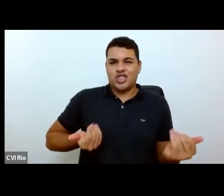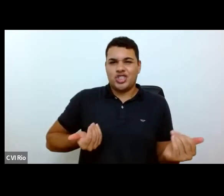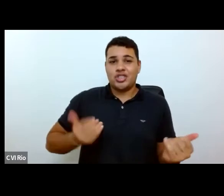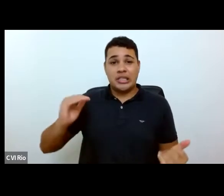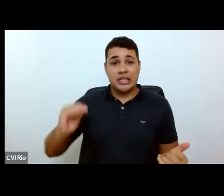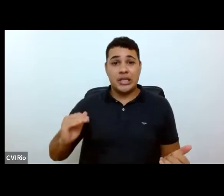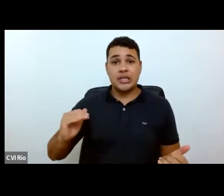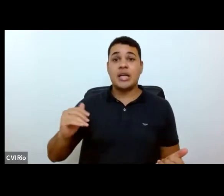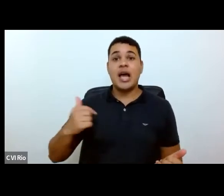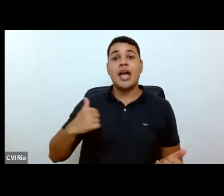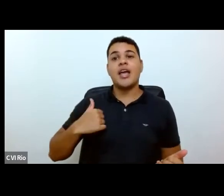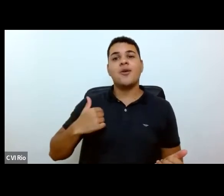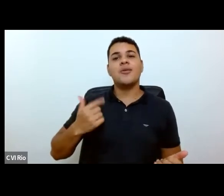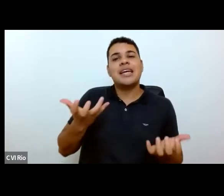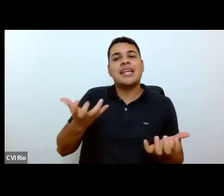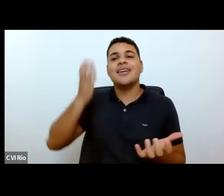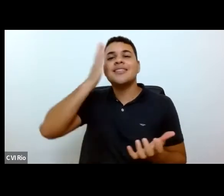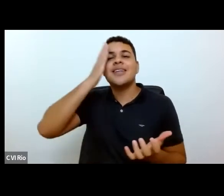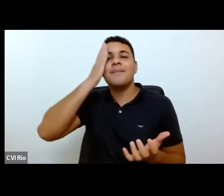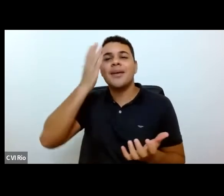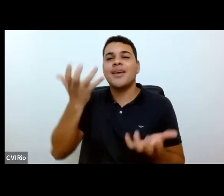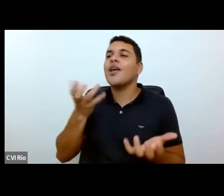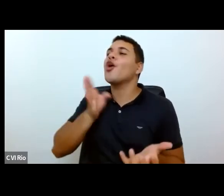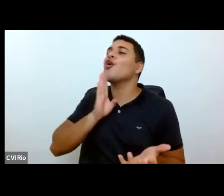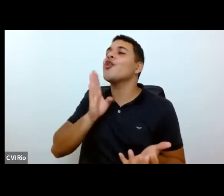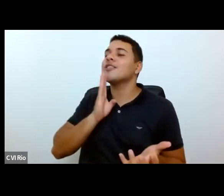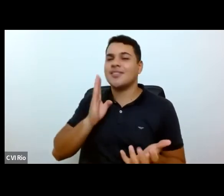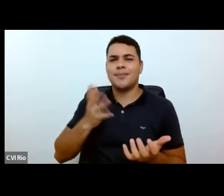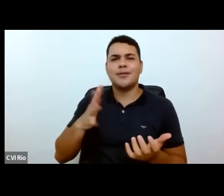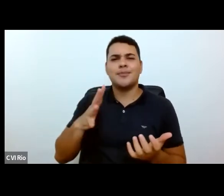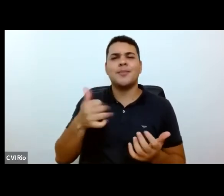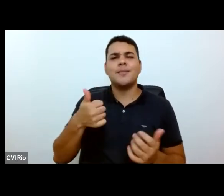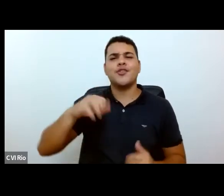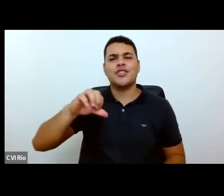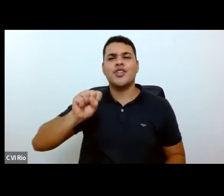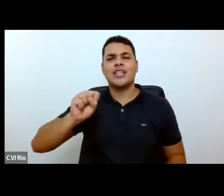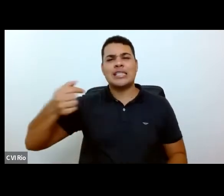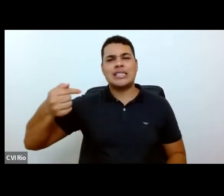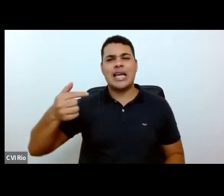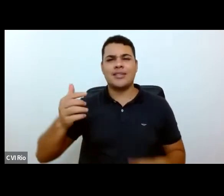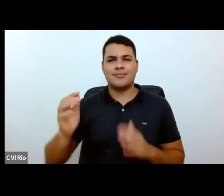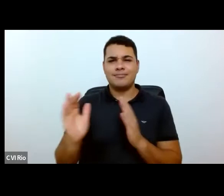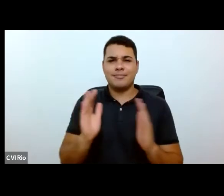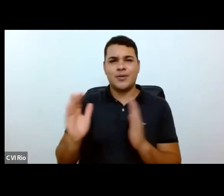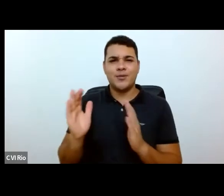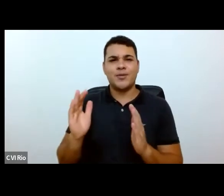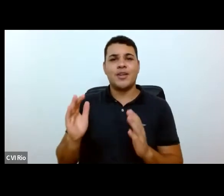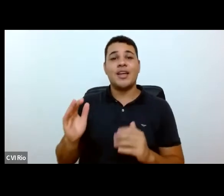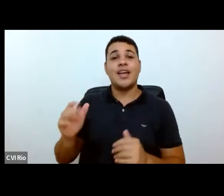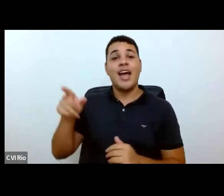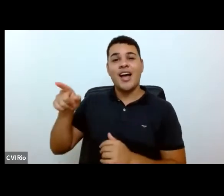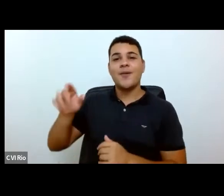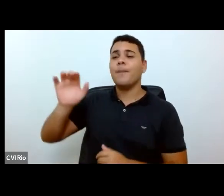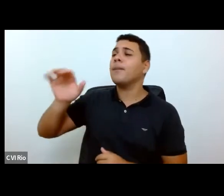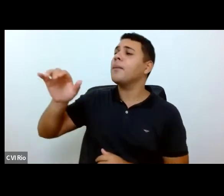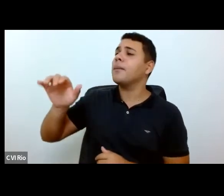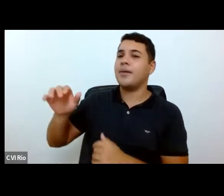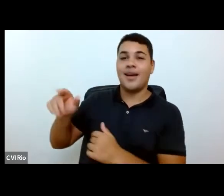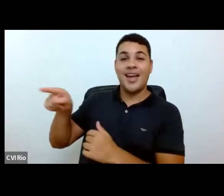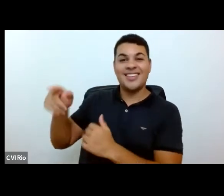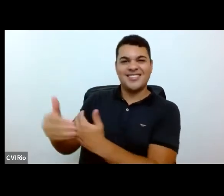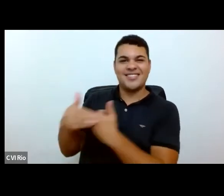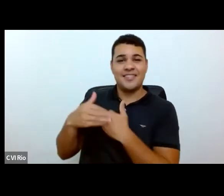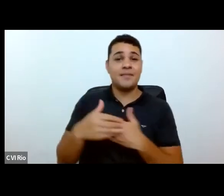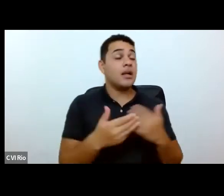foi as colaborações dela na década de 87, no processo de luta territorial. Ela falava, meu filho, eu não contribuí muito não, porque